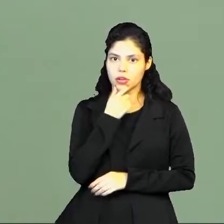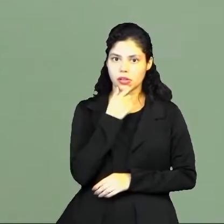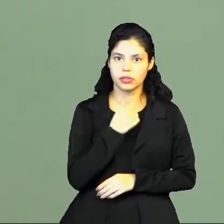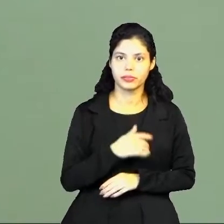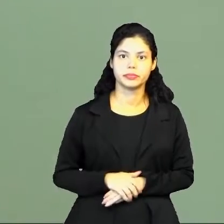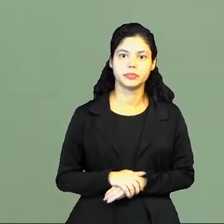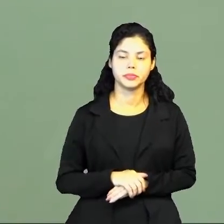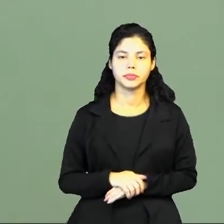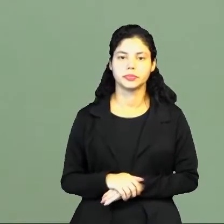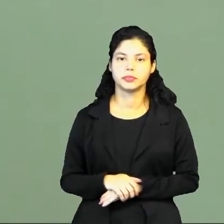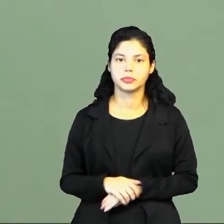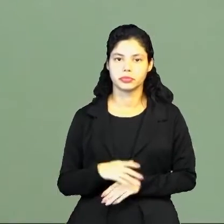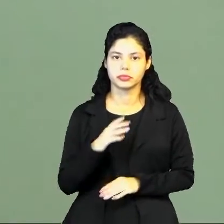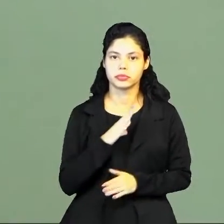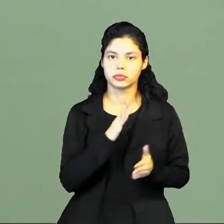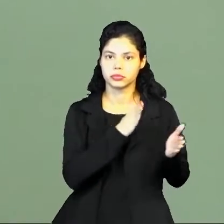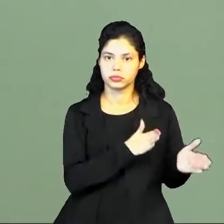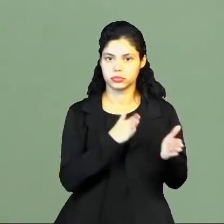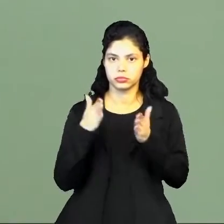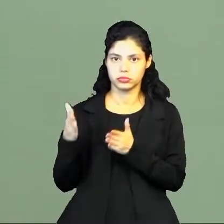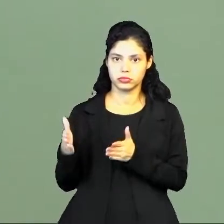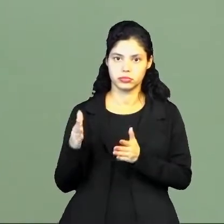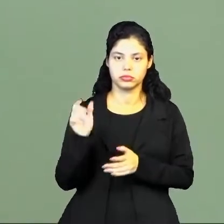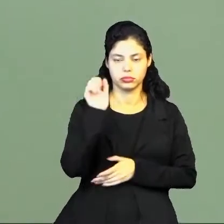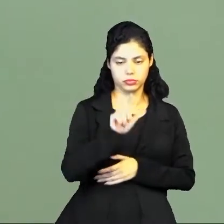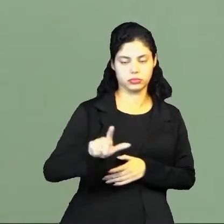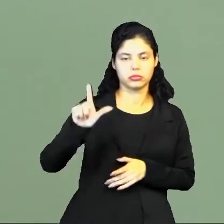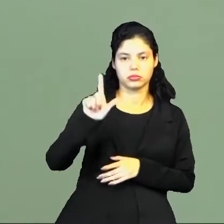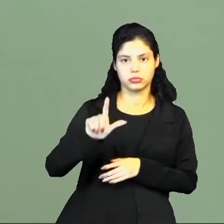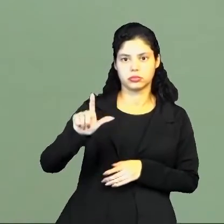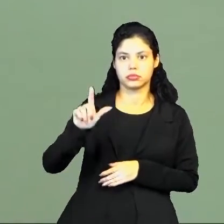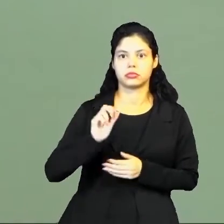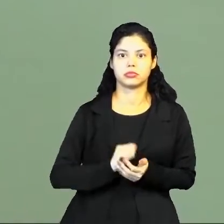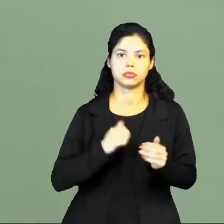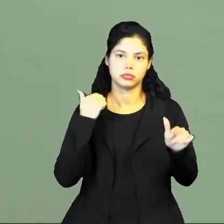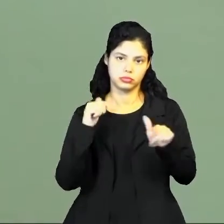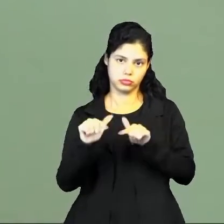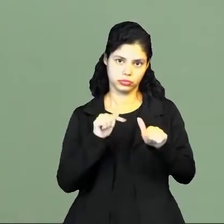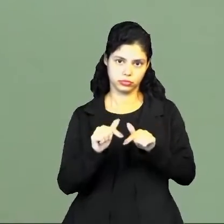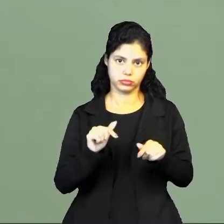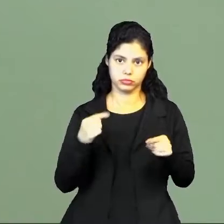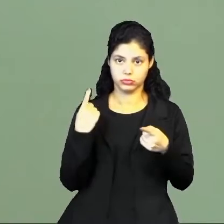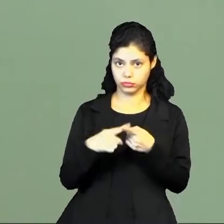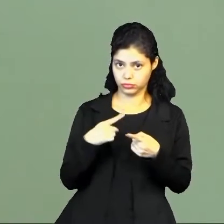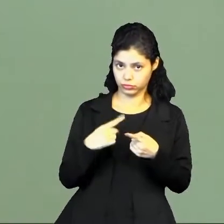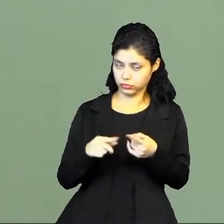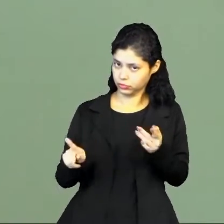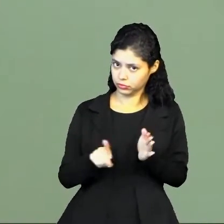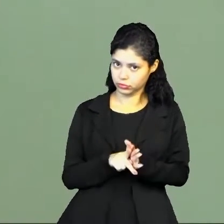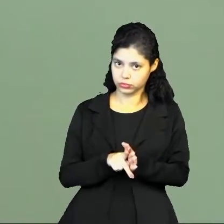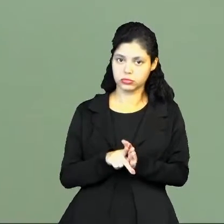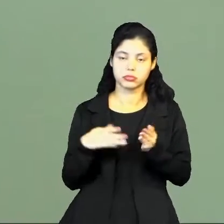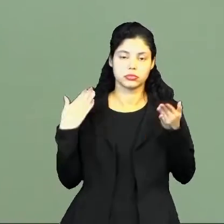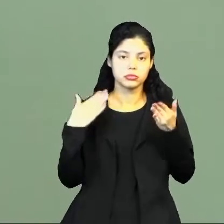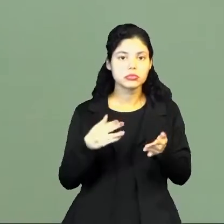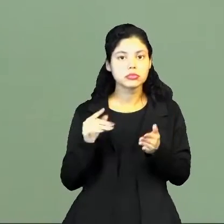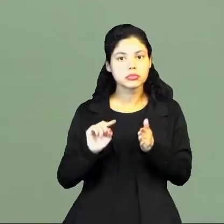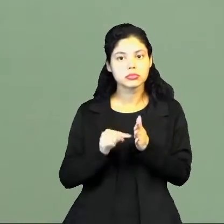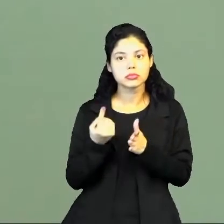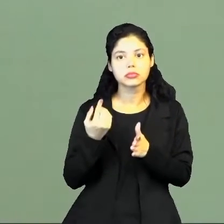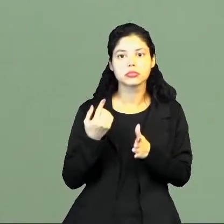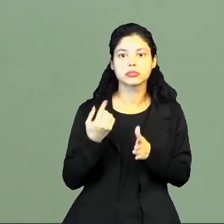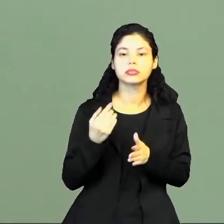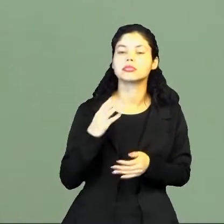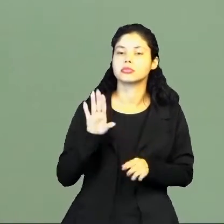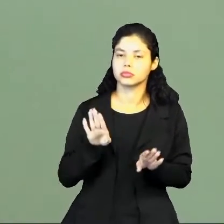inglesa, a gente tem uma parte literária também, que a gente deve se trabalhar por questões óbvias, Primeiro de